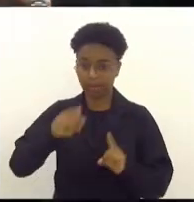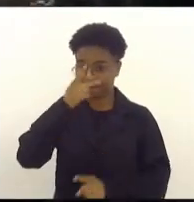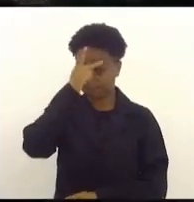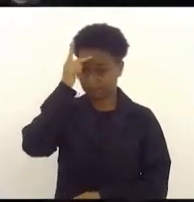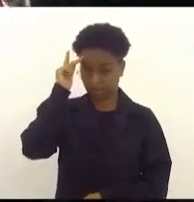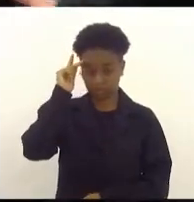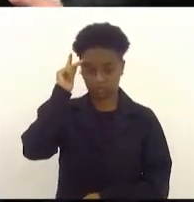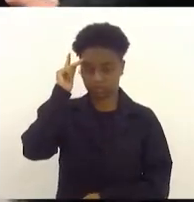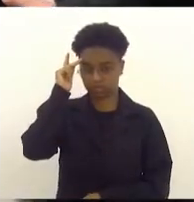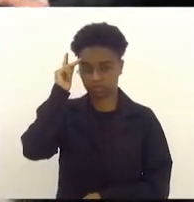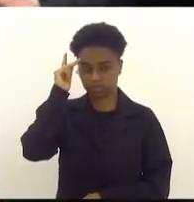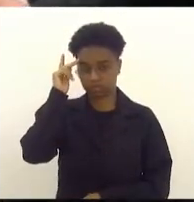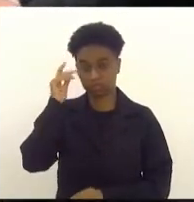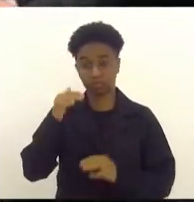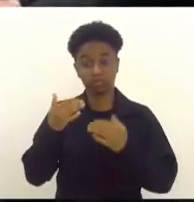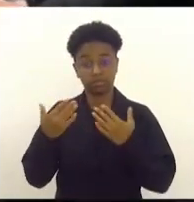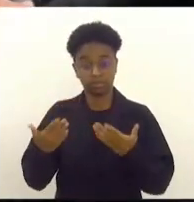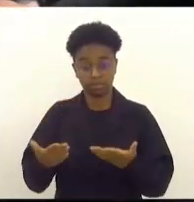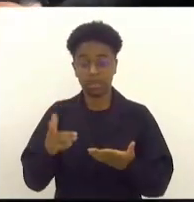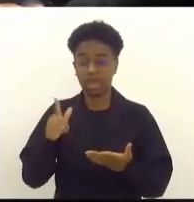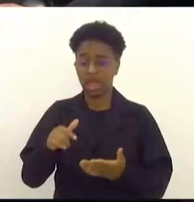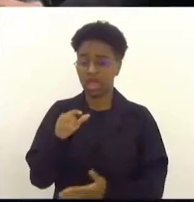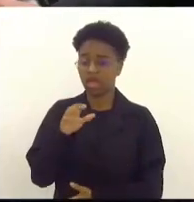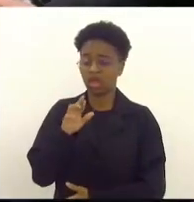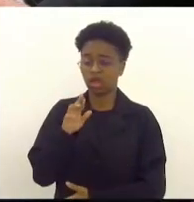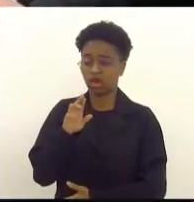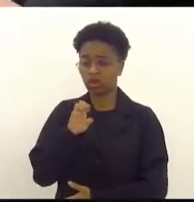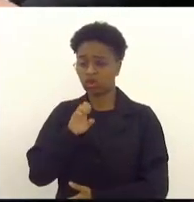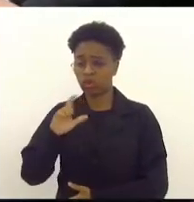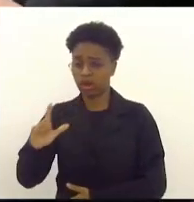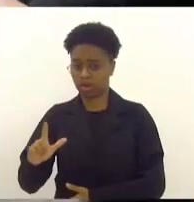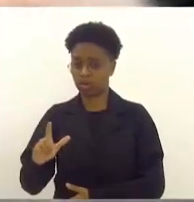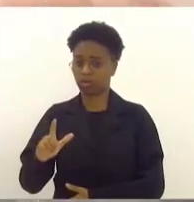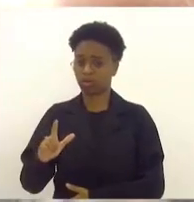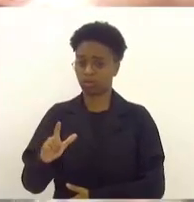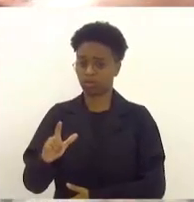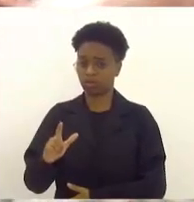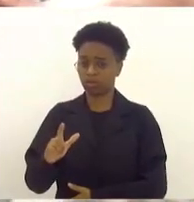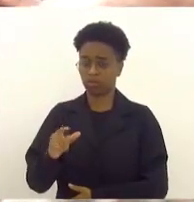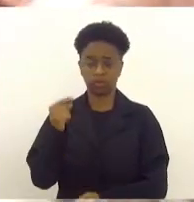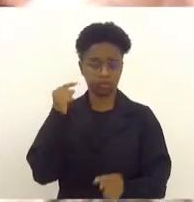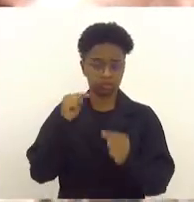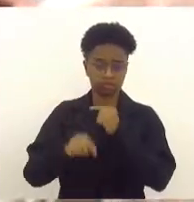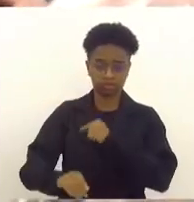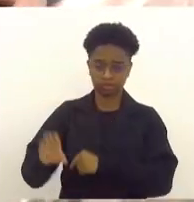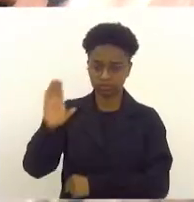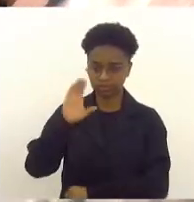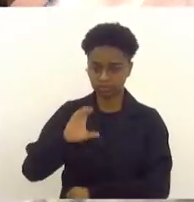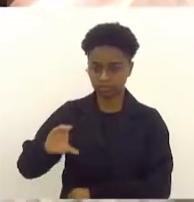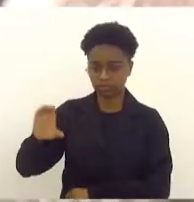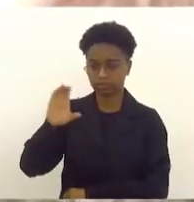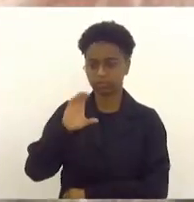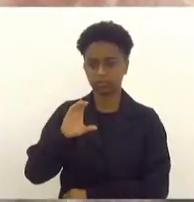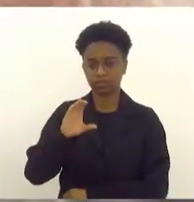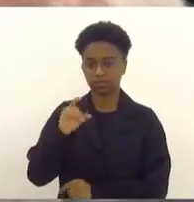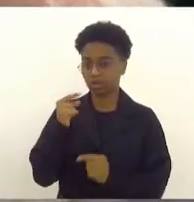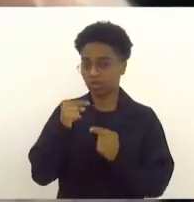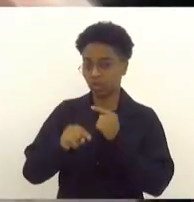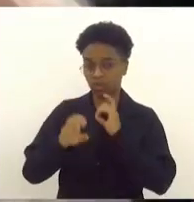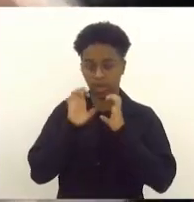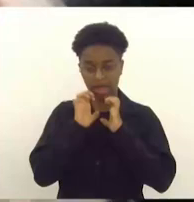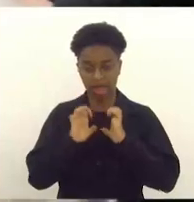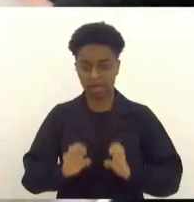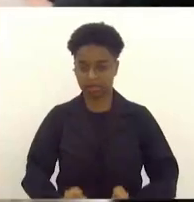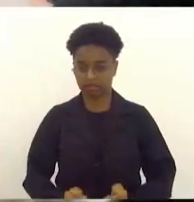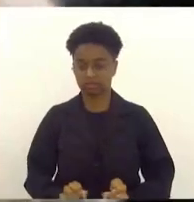pelo PSOL isso é cruel isso é antissientífico isto é antiético